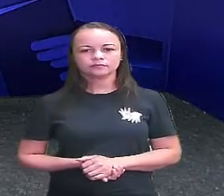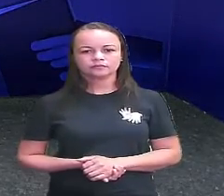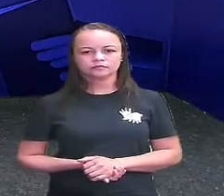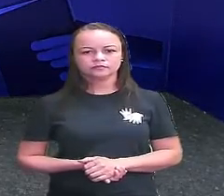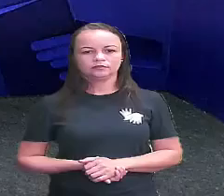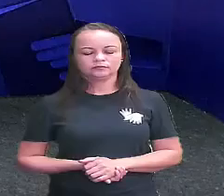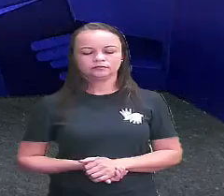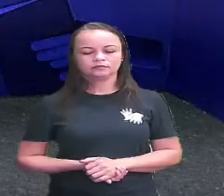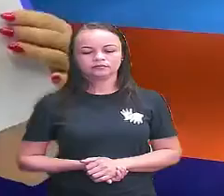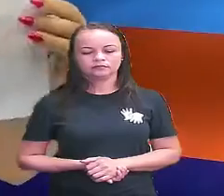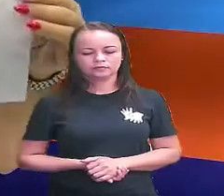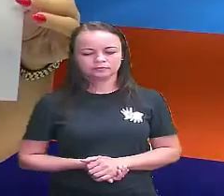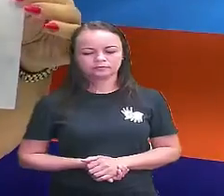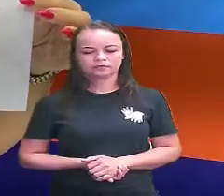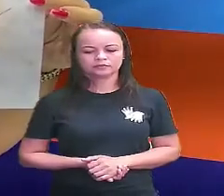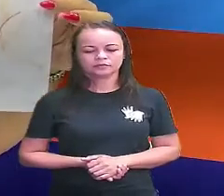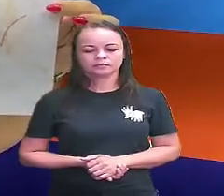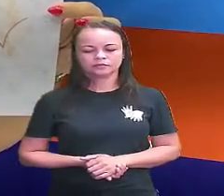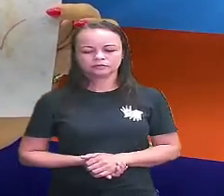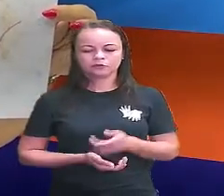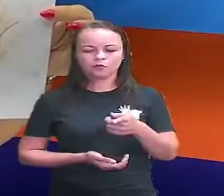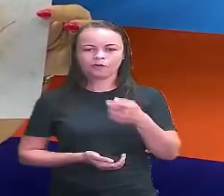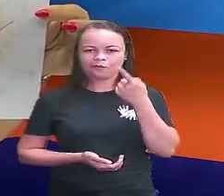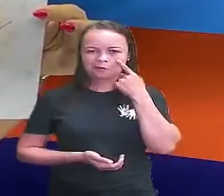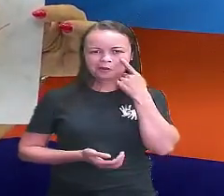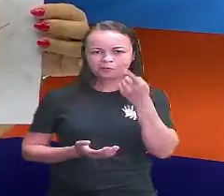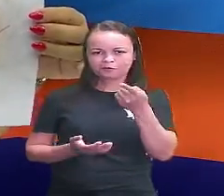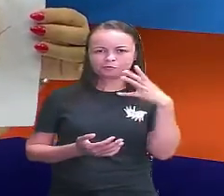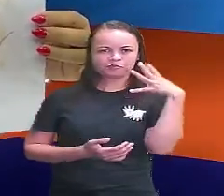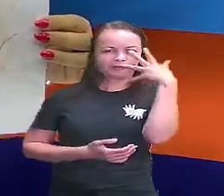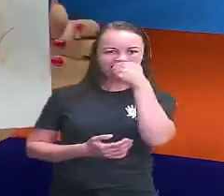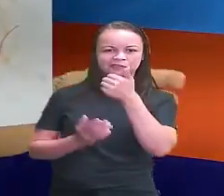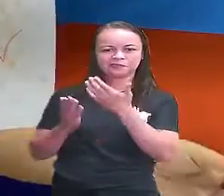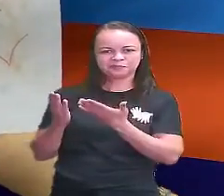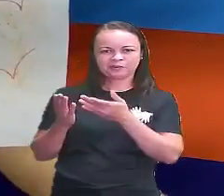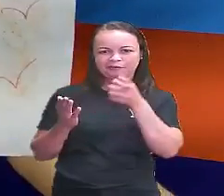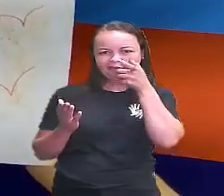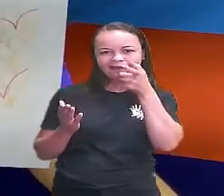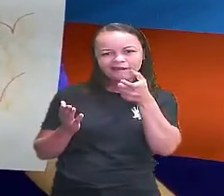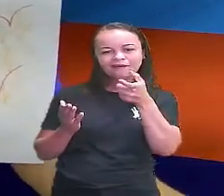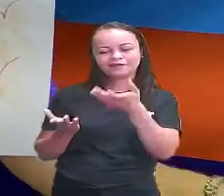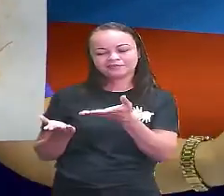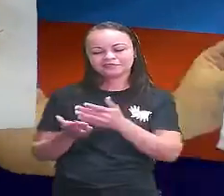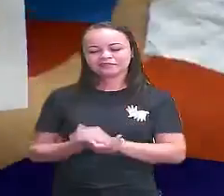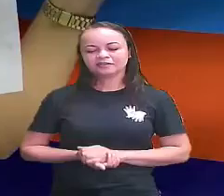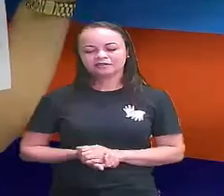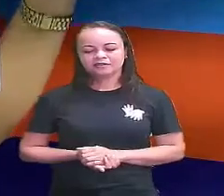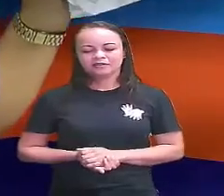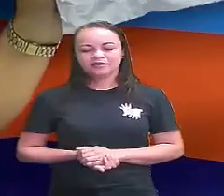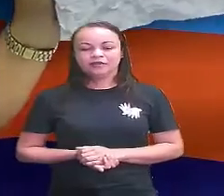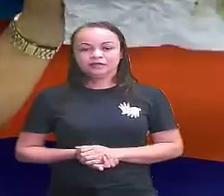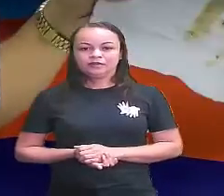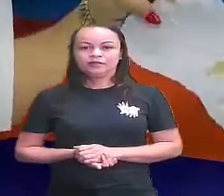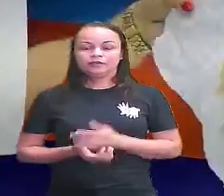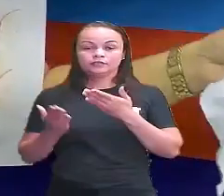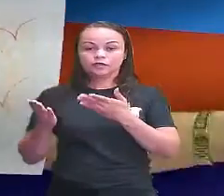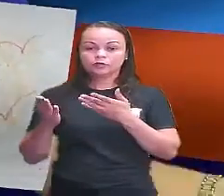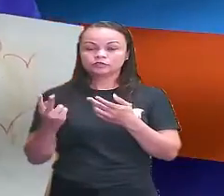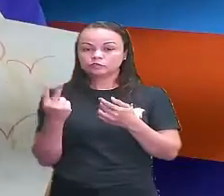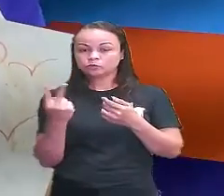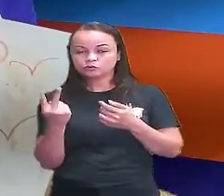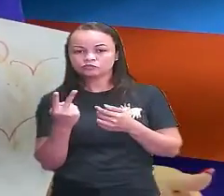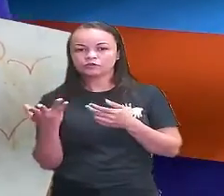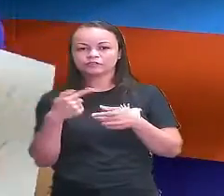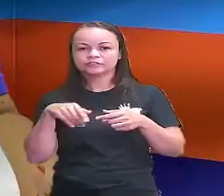E olha só como é que fica. Bem interessante também, estão vendo? Então, são 2 formas de você fazer essa